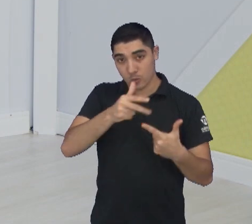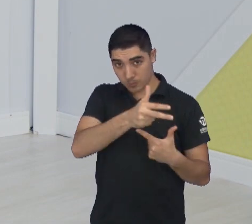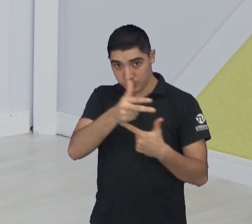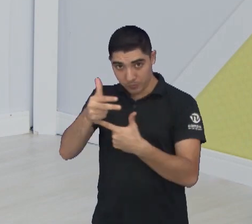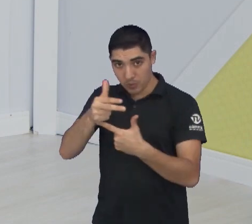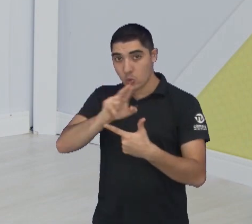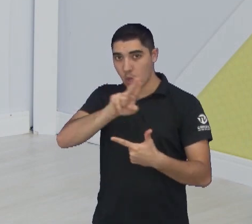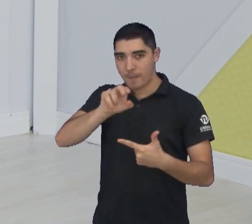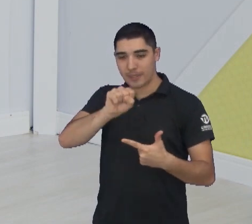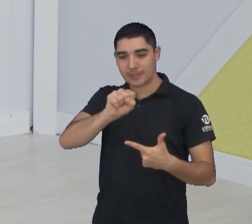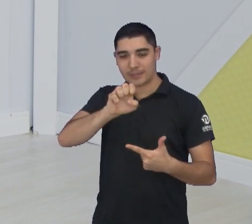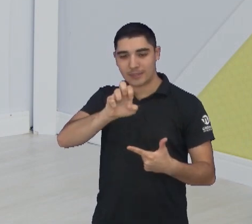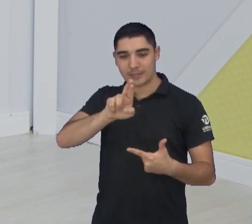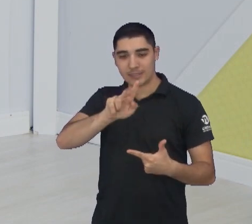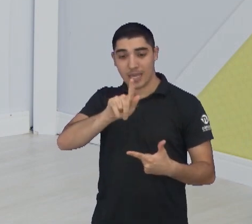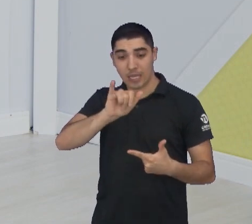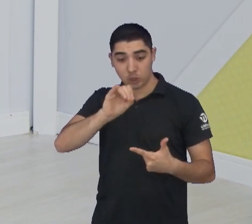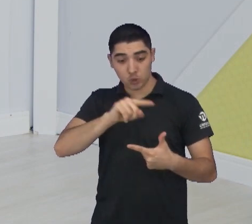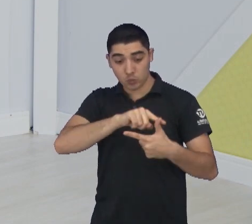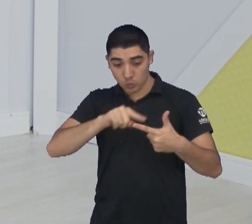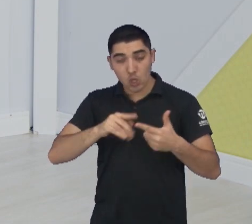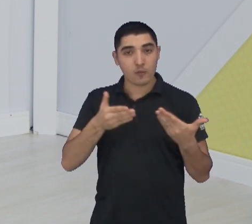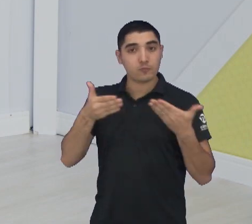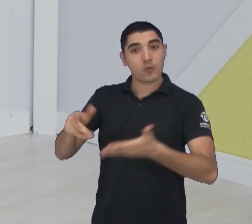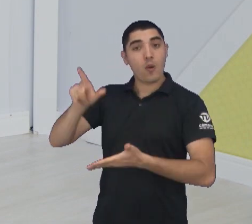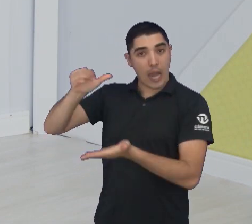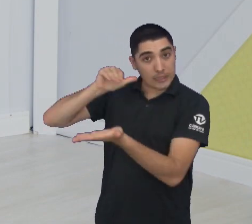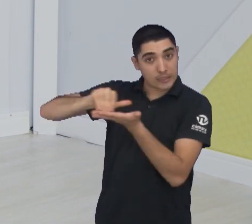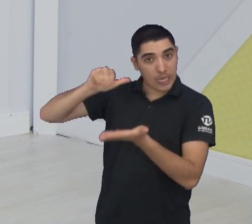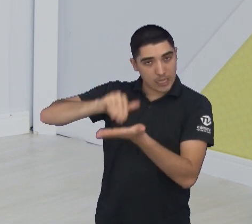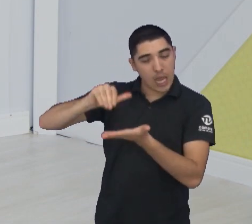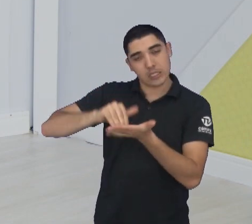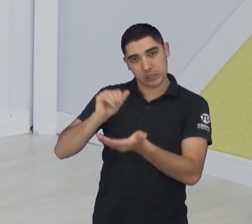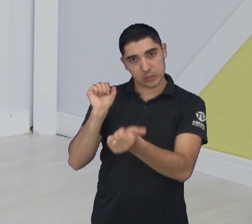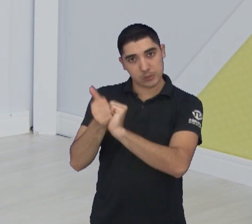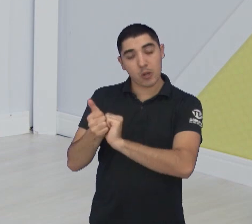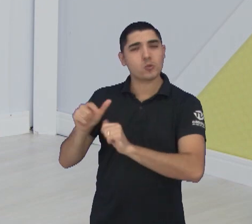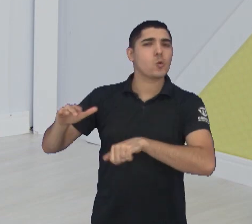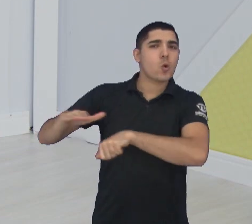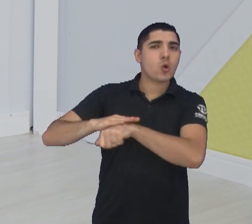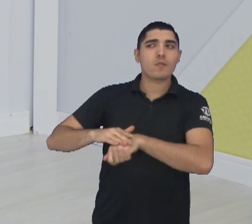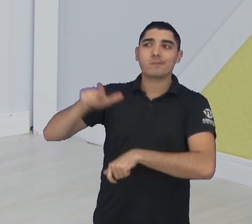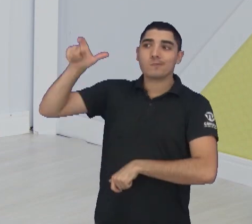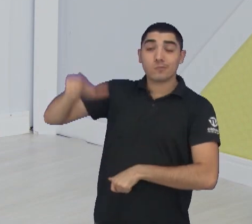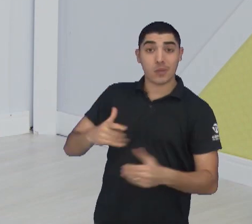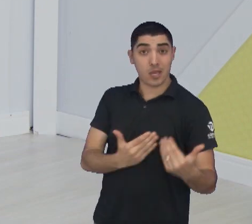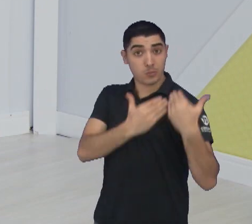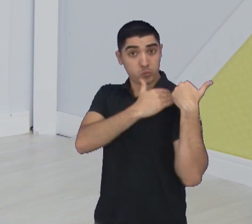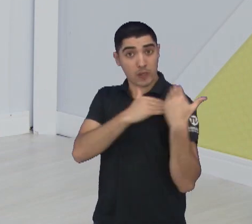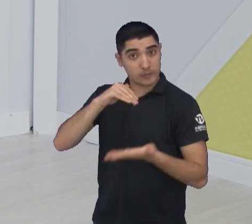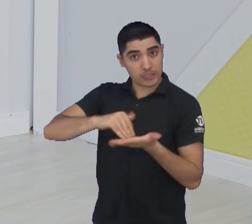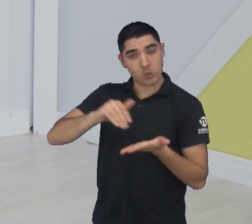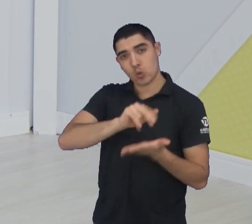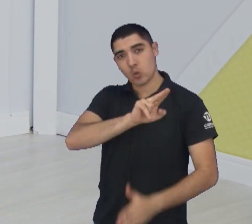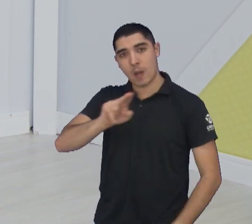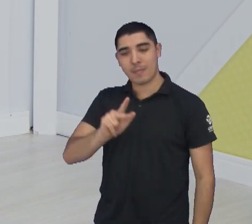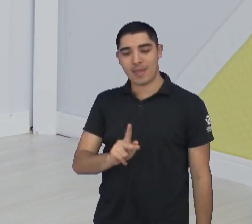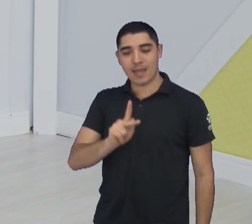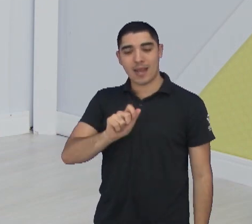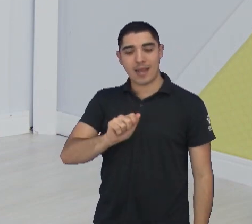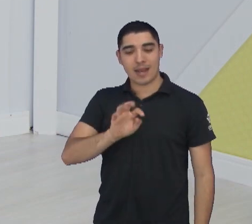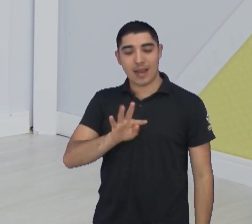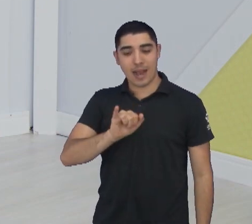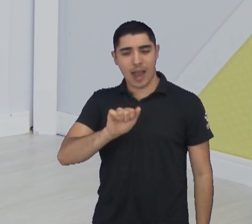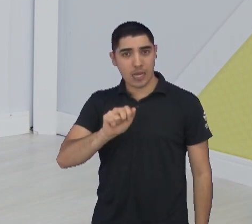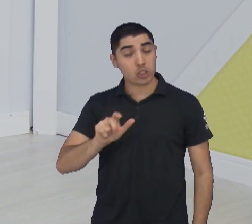Nascimento estiveram na Secretaria de Esporte e Qualidade de Vida e conversaram com a secretária Kátia Rieira para fazer um balancete sobre